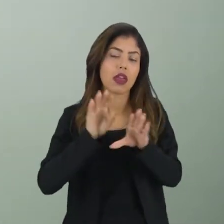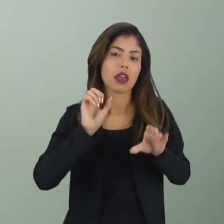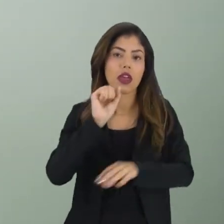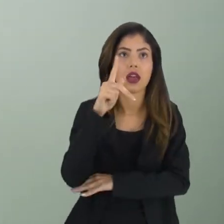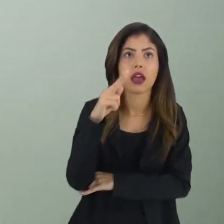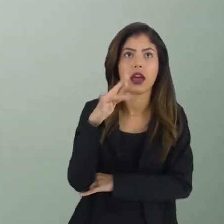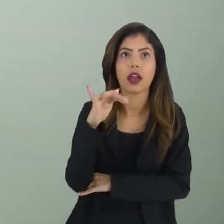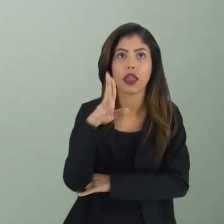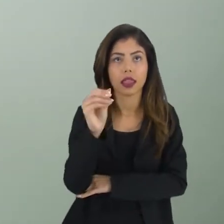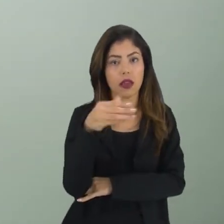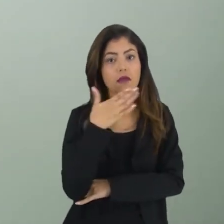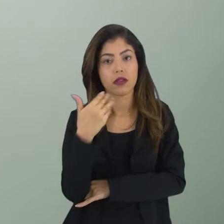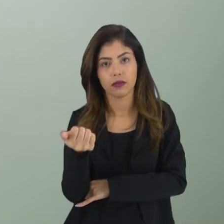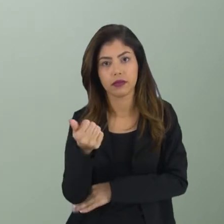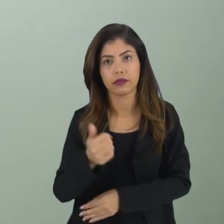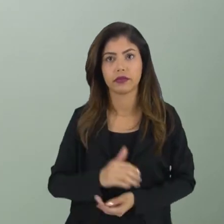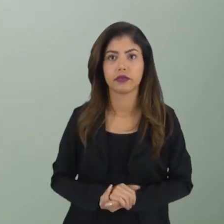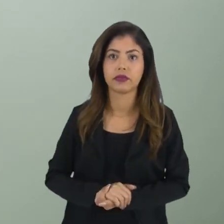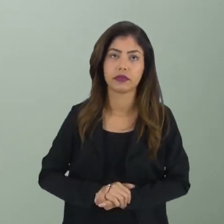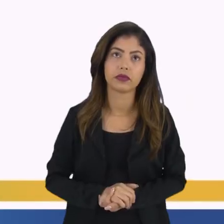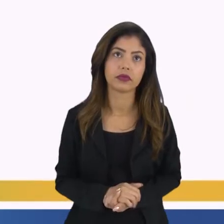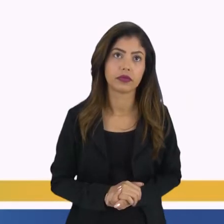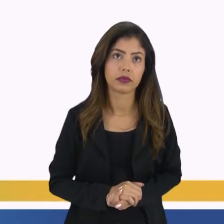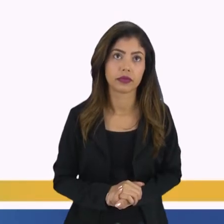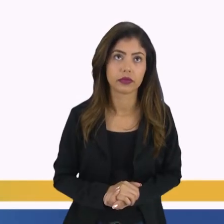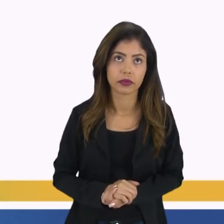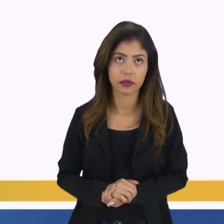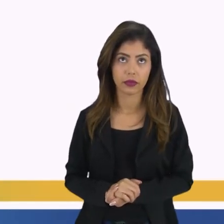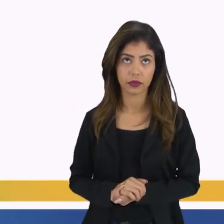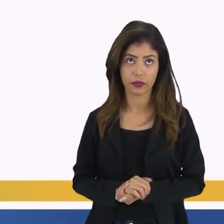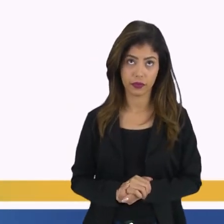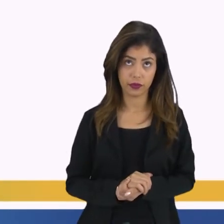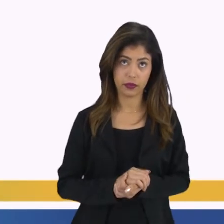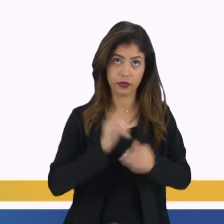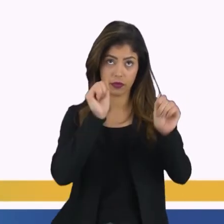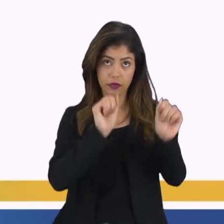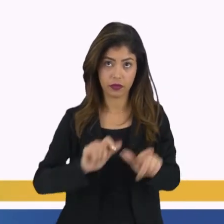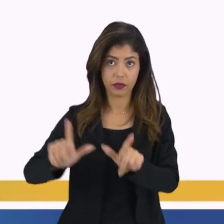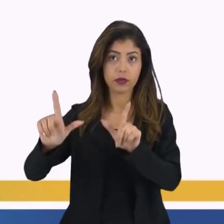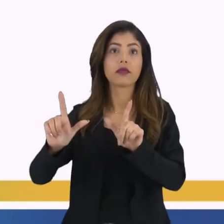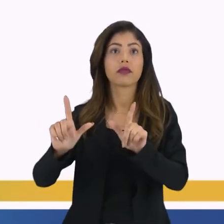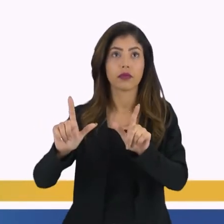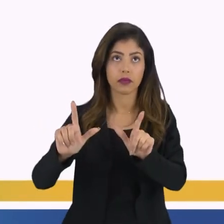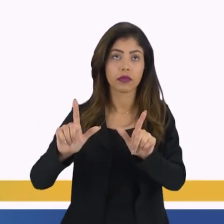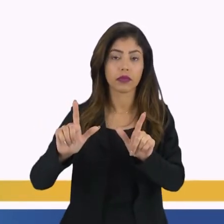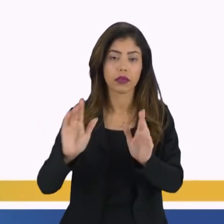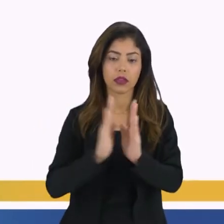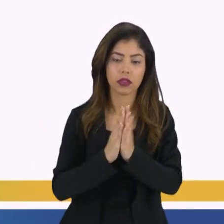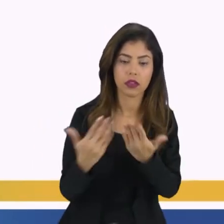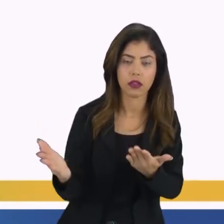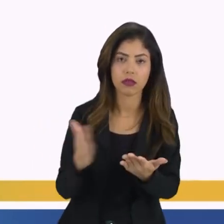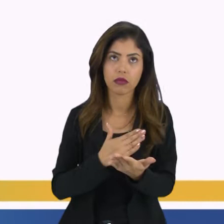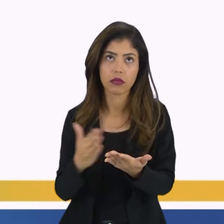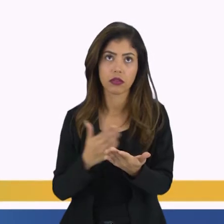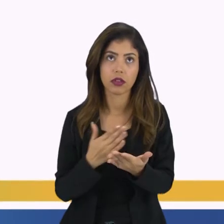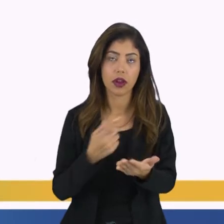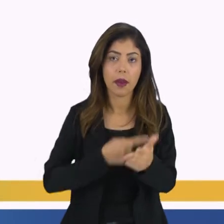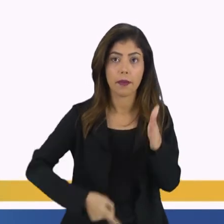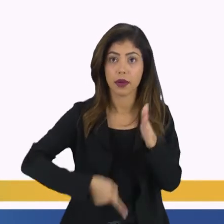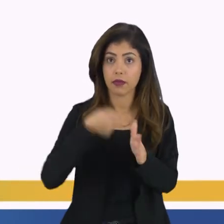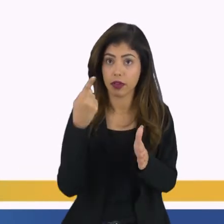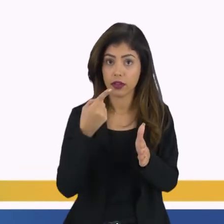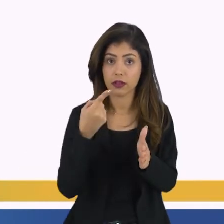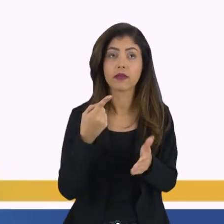mais plural. Tudo bem? Então acompanha comigo. Próximo slide, então nós temos aqui o nosso livro, né, a nossa primeira